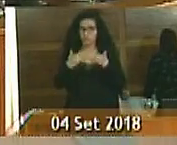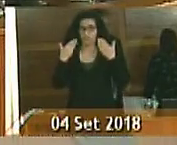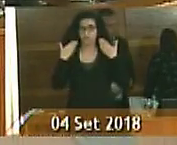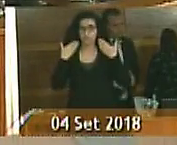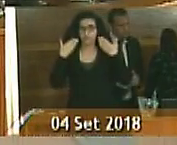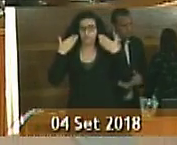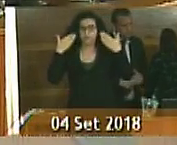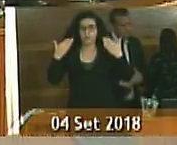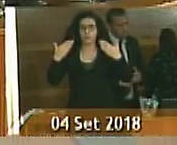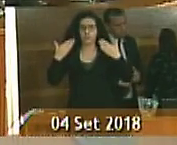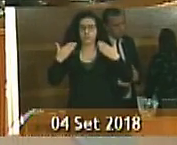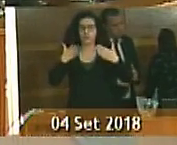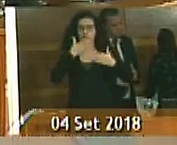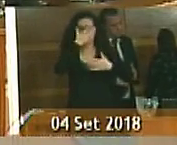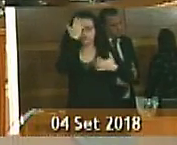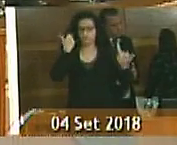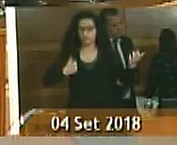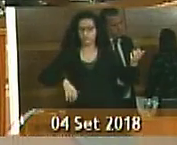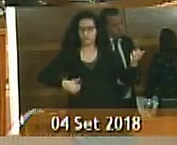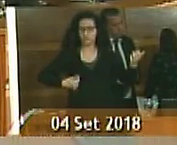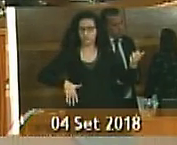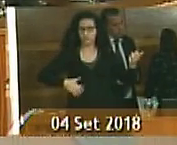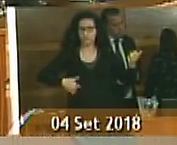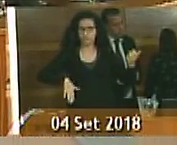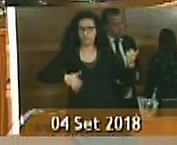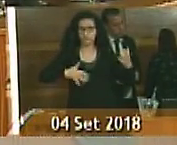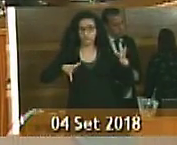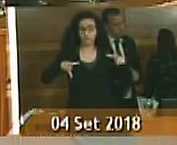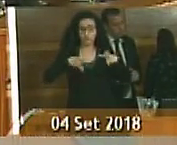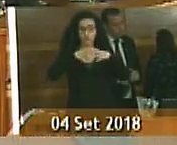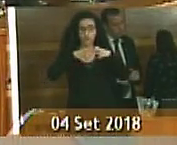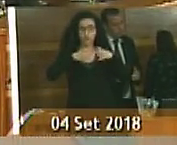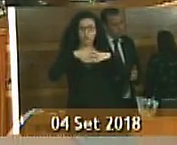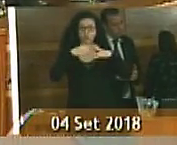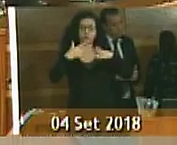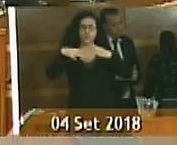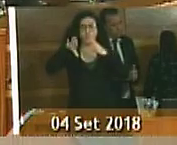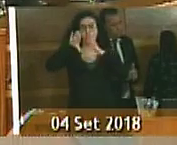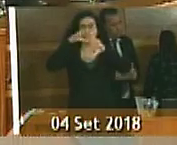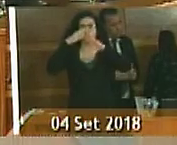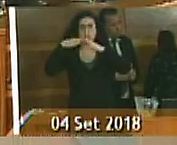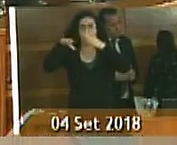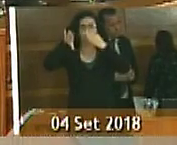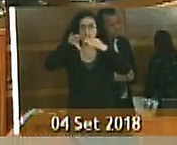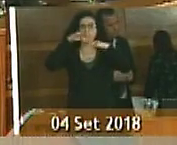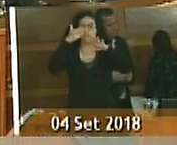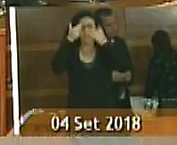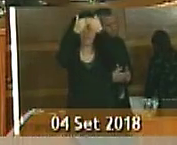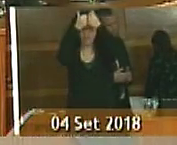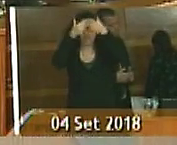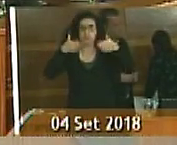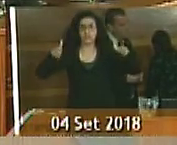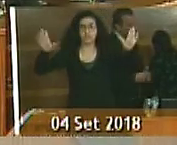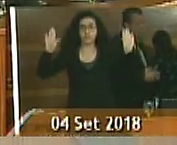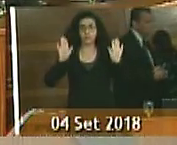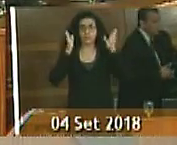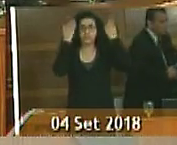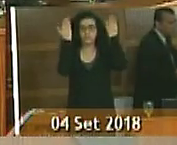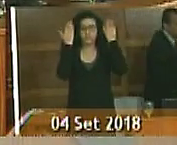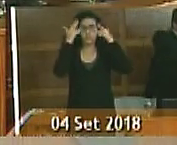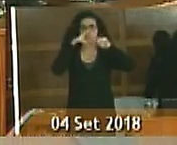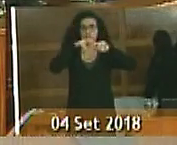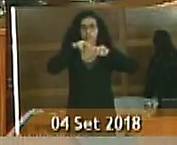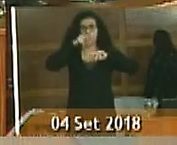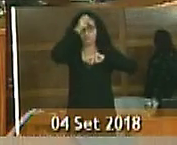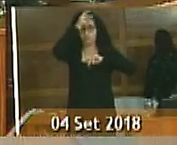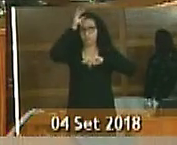apresentação de cantores, instrumentistas, bandas ou conjuntos musicais locais na abertura dos shows ou eventos musicais financiados por